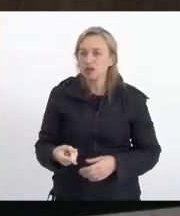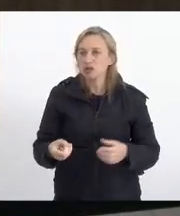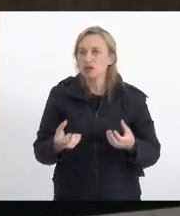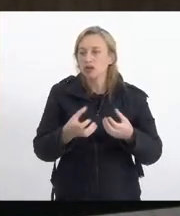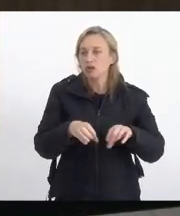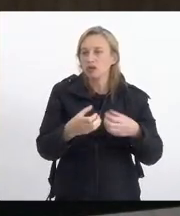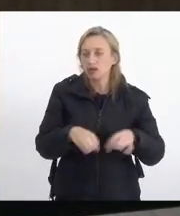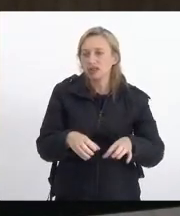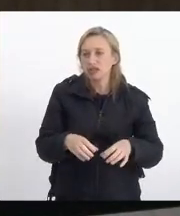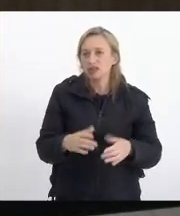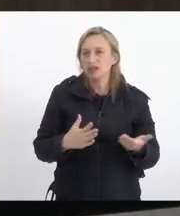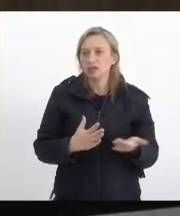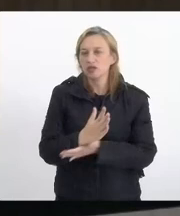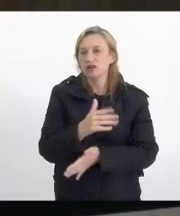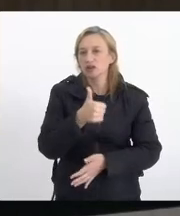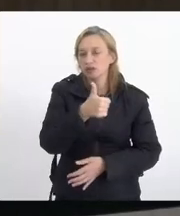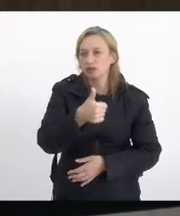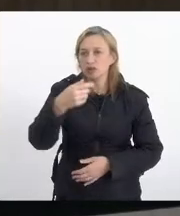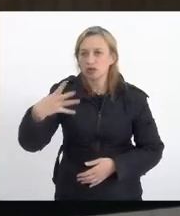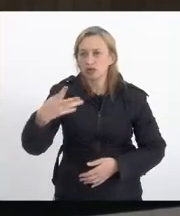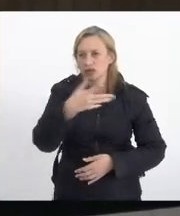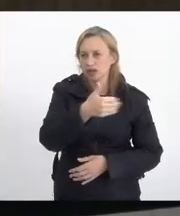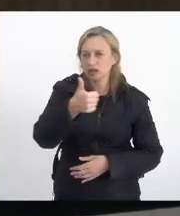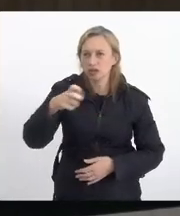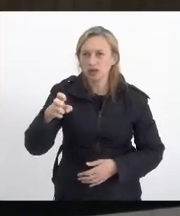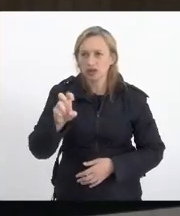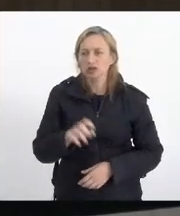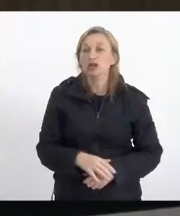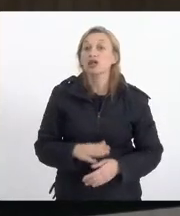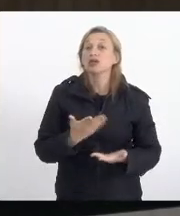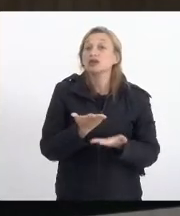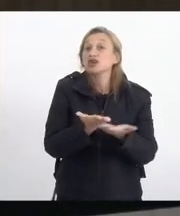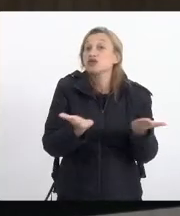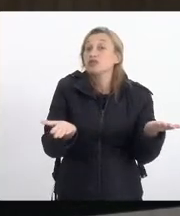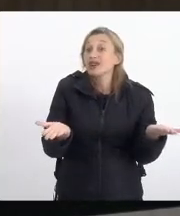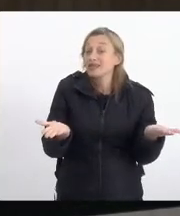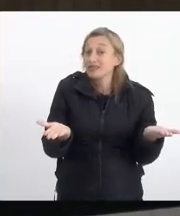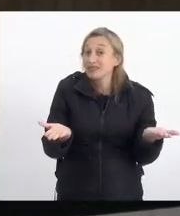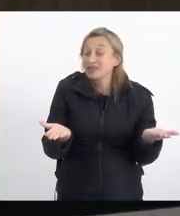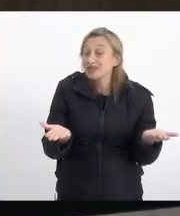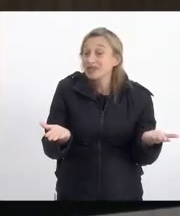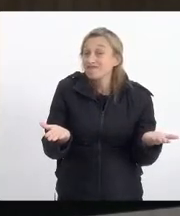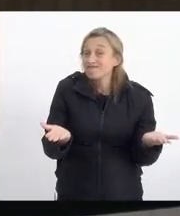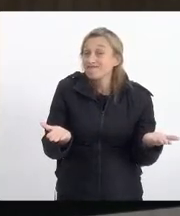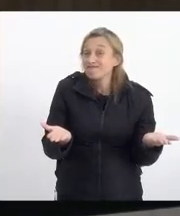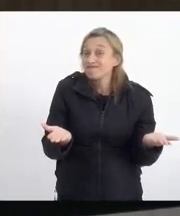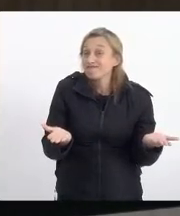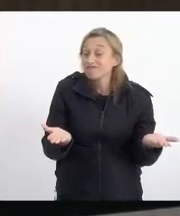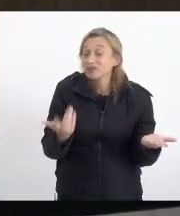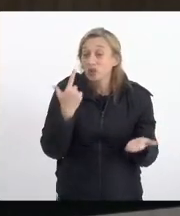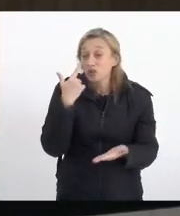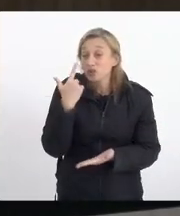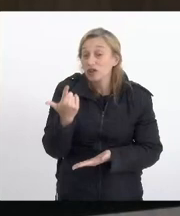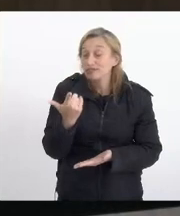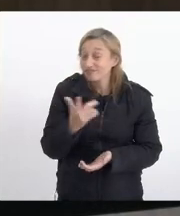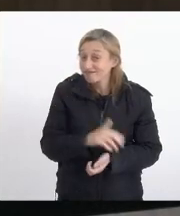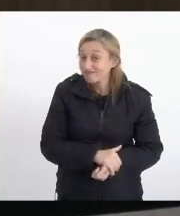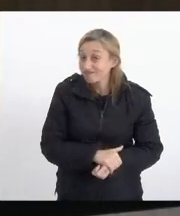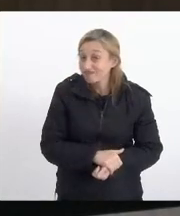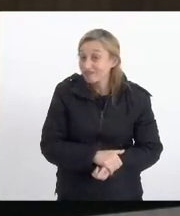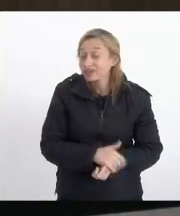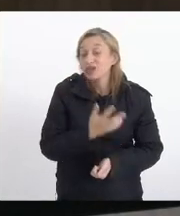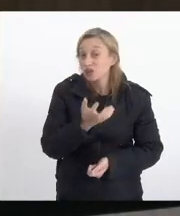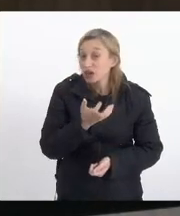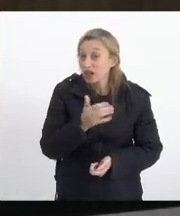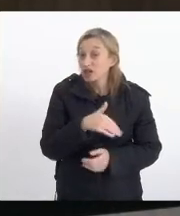aprovados de 2012, 2014 e 2015. E quanto às perdas que nós estamos vendo. Eu